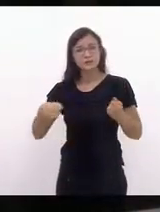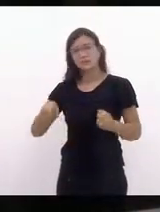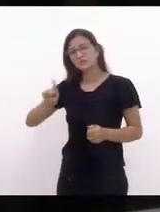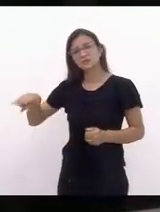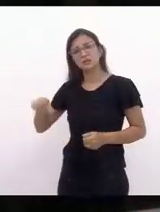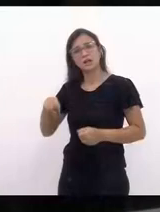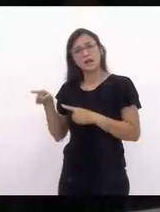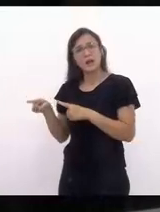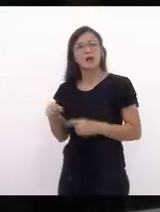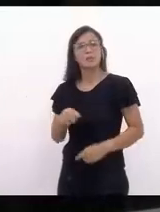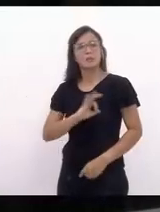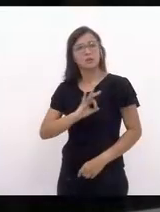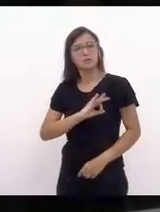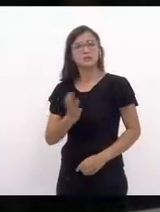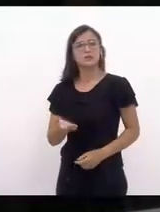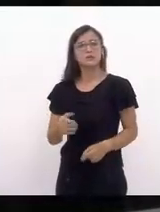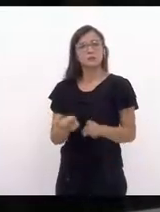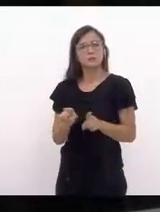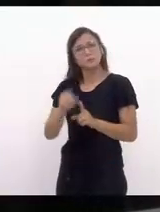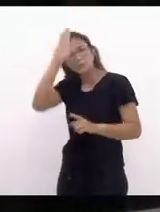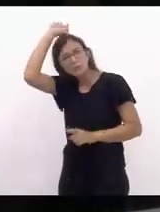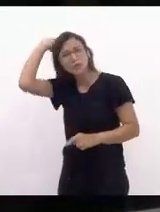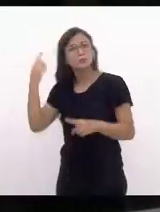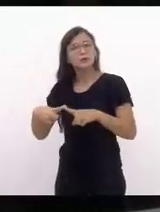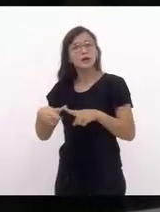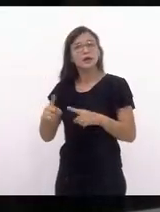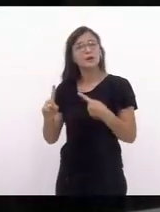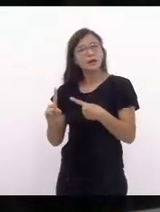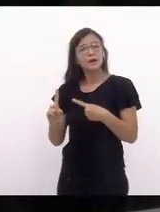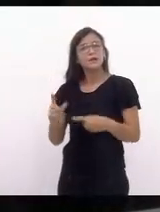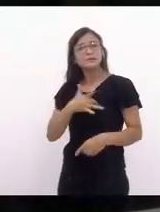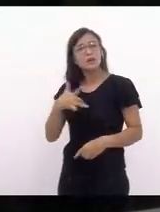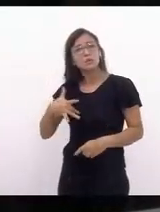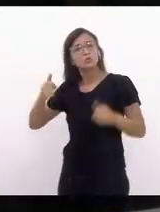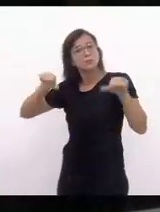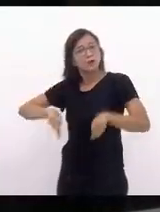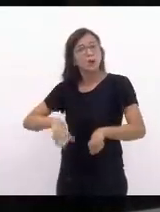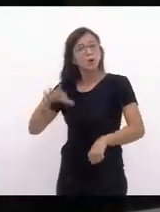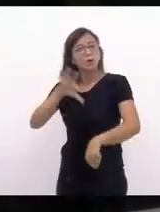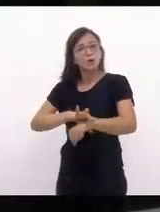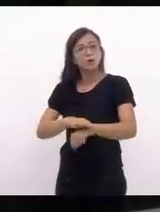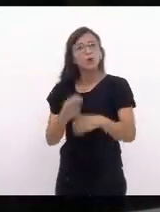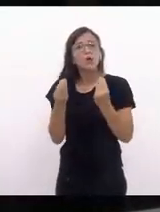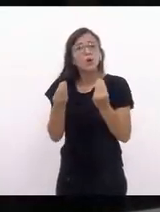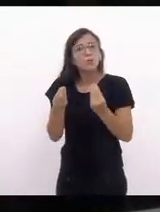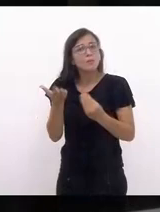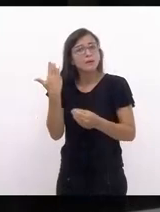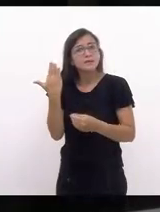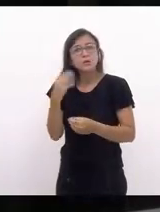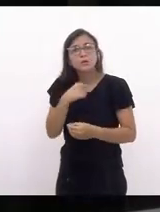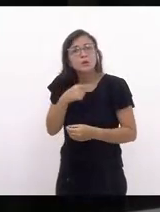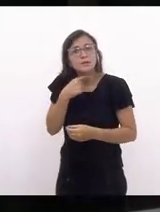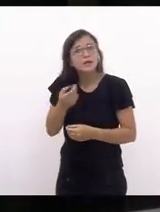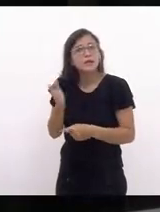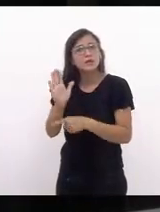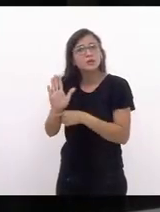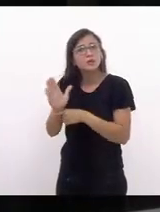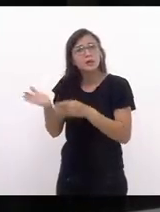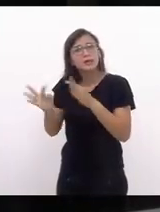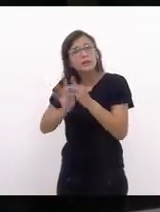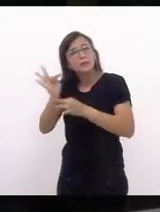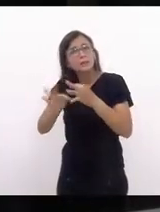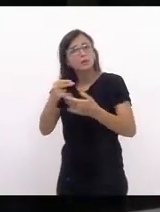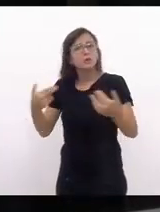policial militar tem que excluir o bombeiro o problema de saúde Mas quem conseguiu seu tratado durante um ano então eu peço